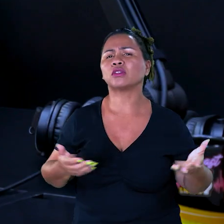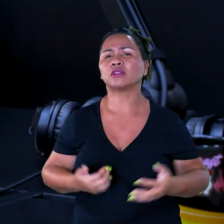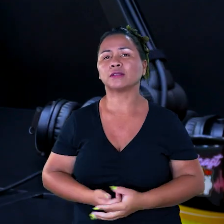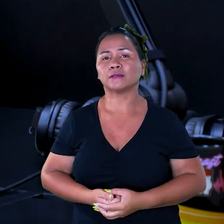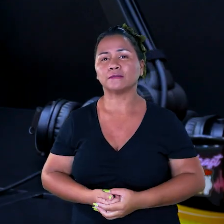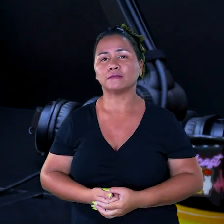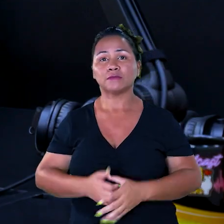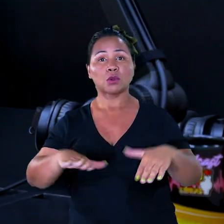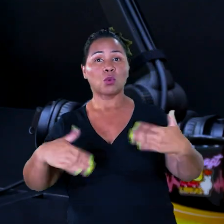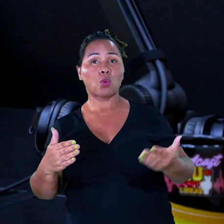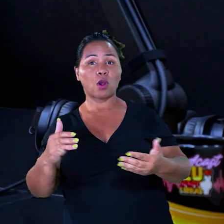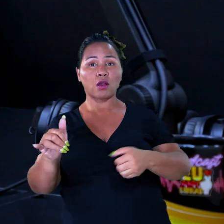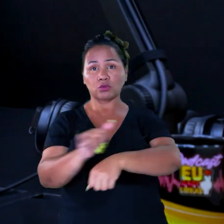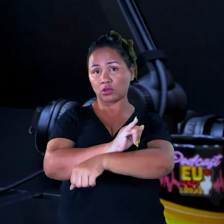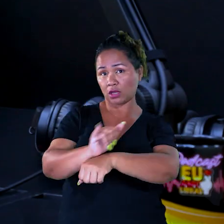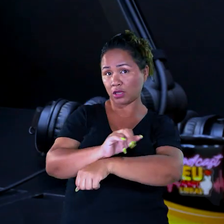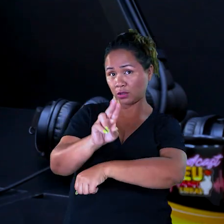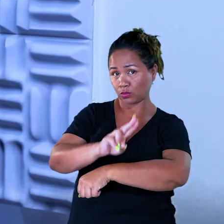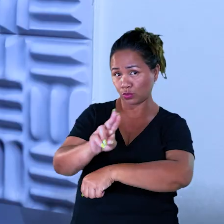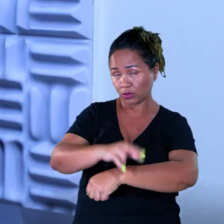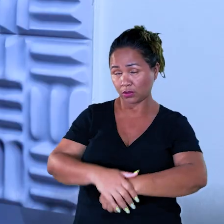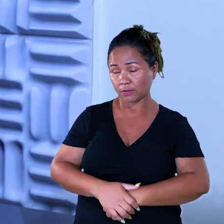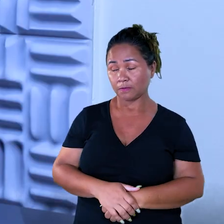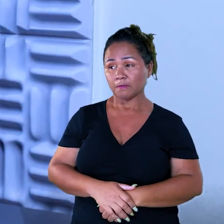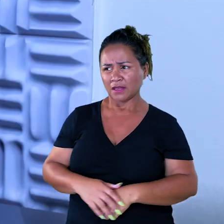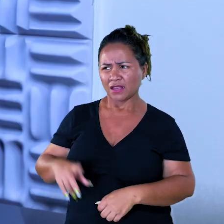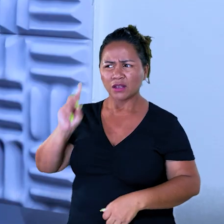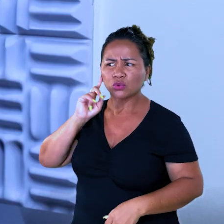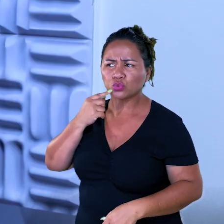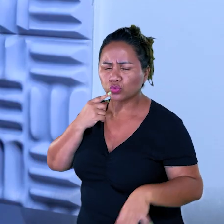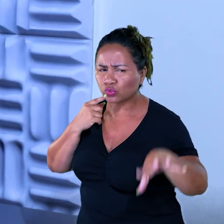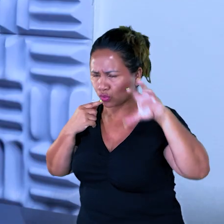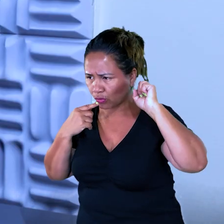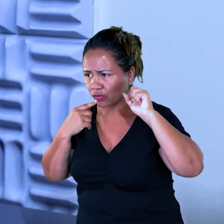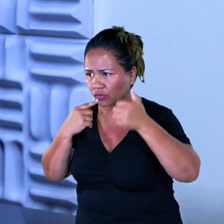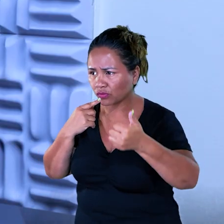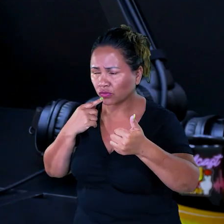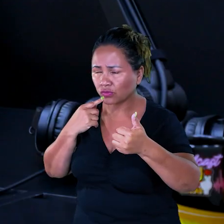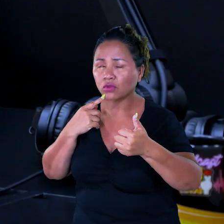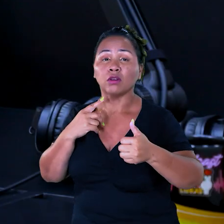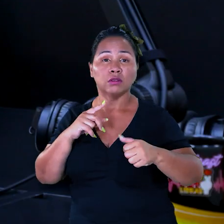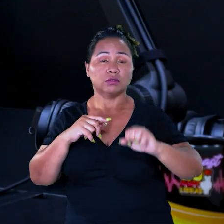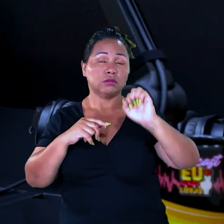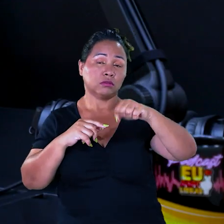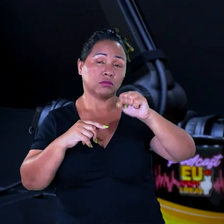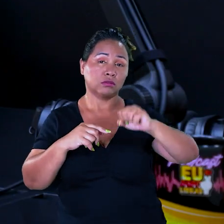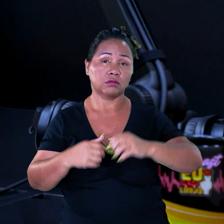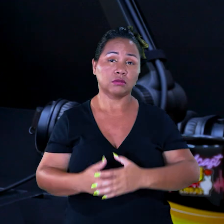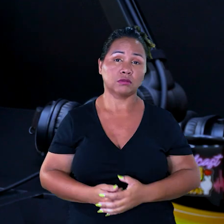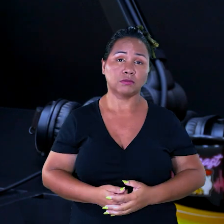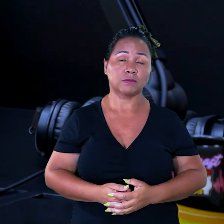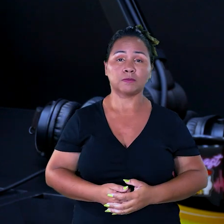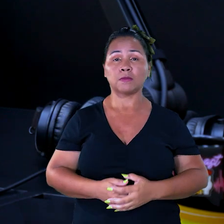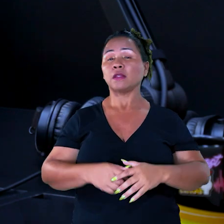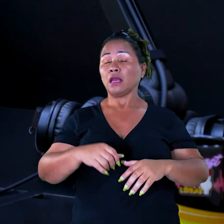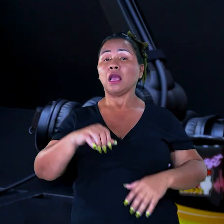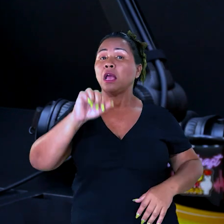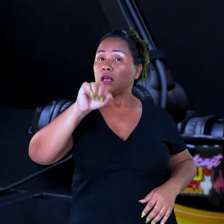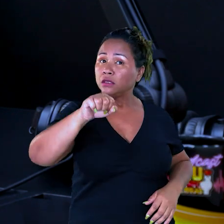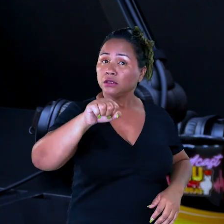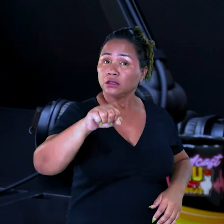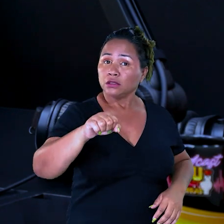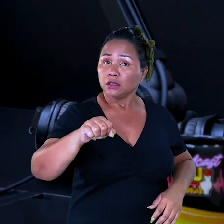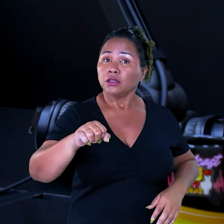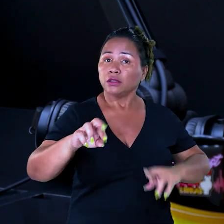Com um aluno surdo, diferença do surdo e ouvinte? Você alcança bem eles com língua de sinais, sim, né? Que a gente... porque eles procuram, né?